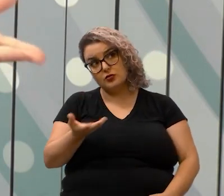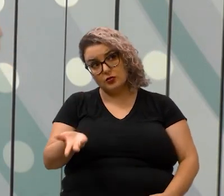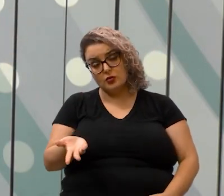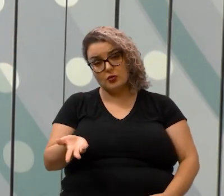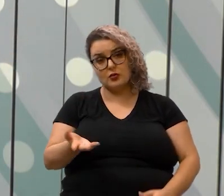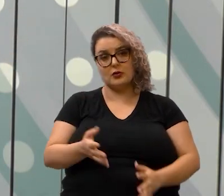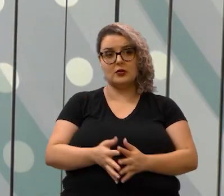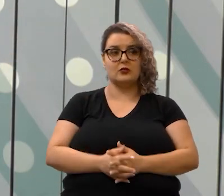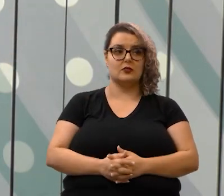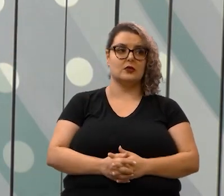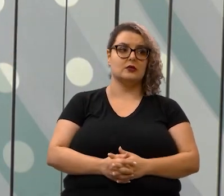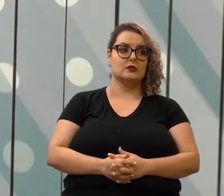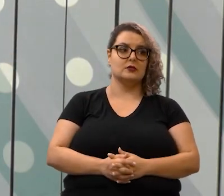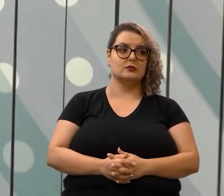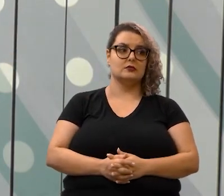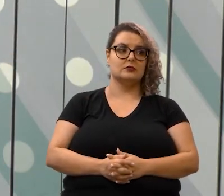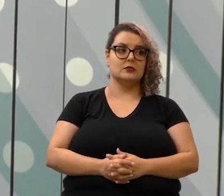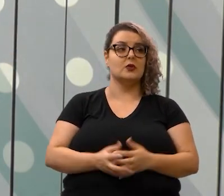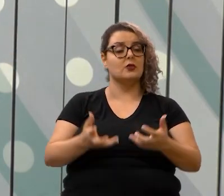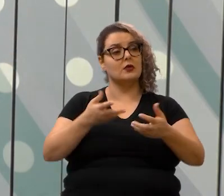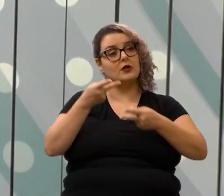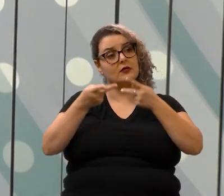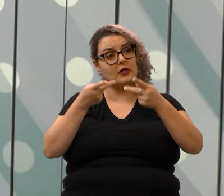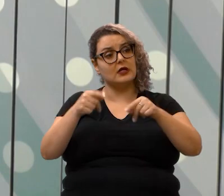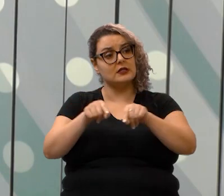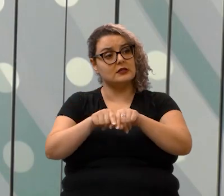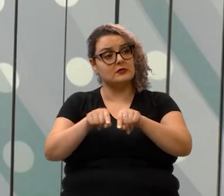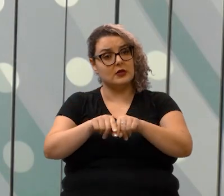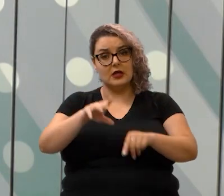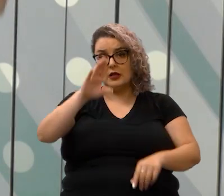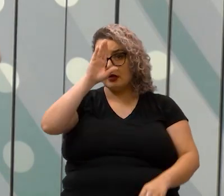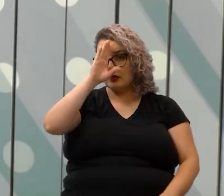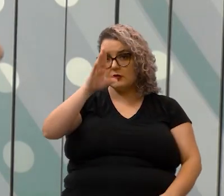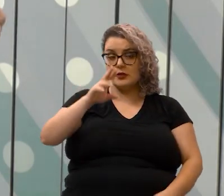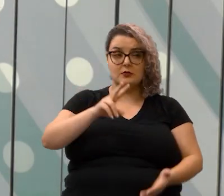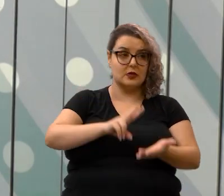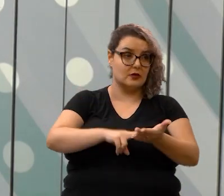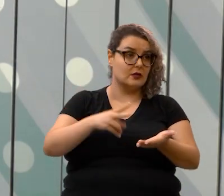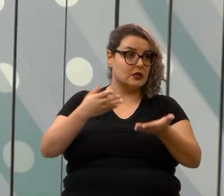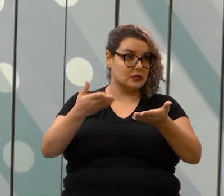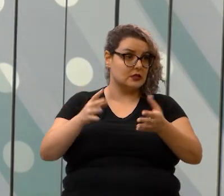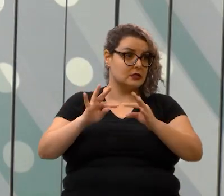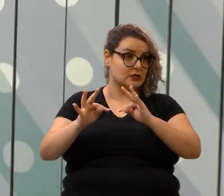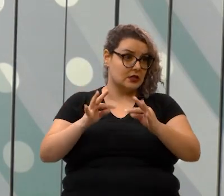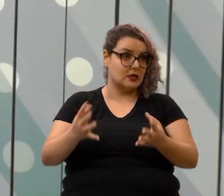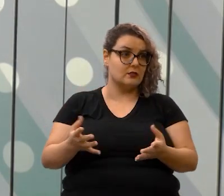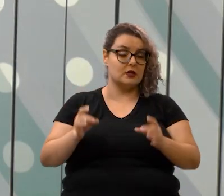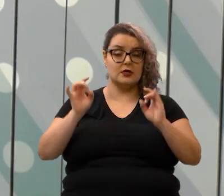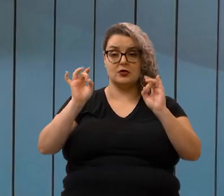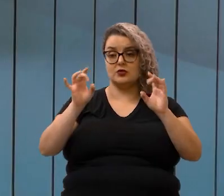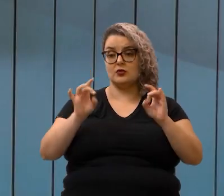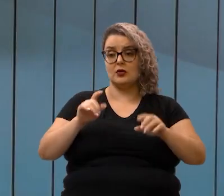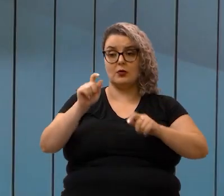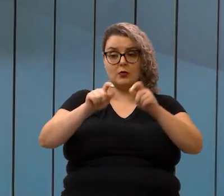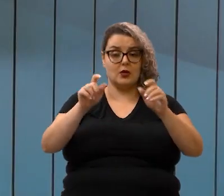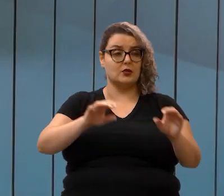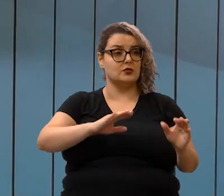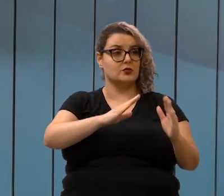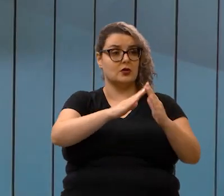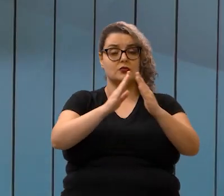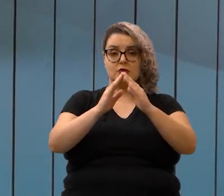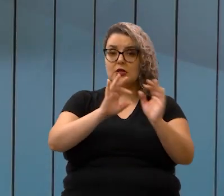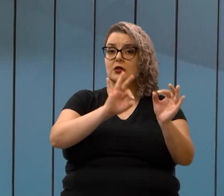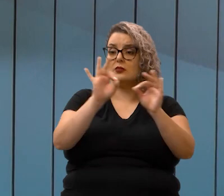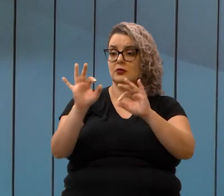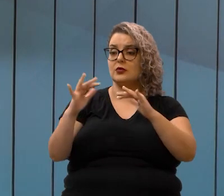né, vamos dizer assim, e queria que o senhor falasse também a principal vantagem dessa técnica, né, especialmente para o pessoal de casa